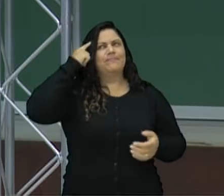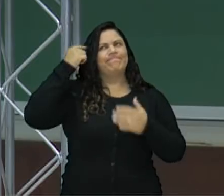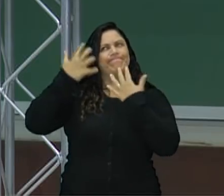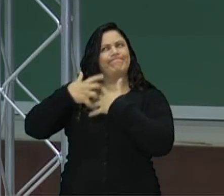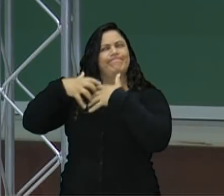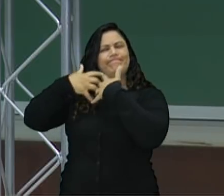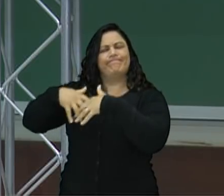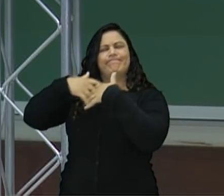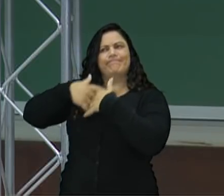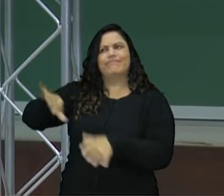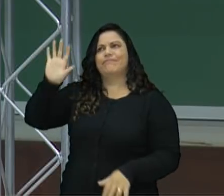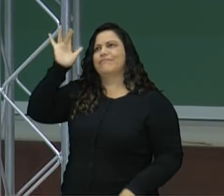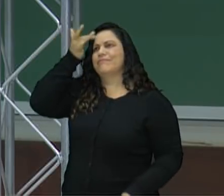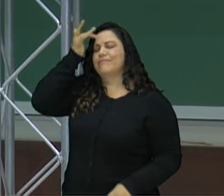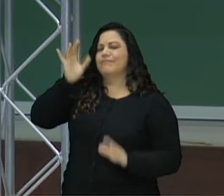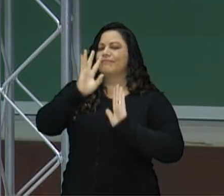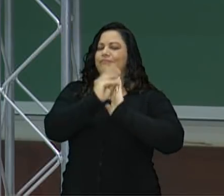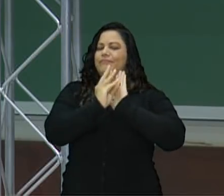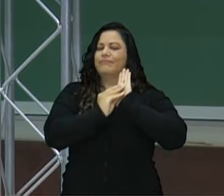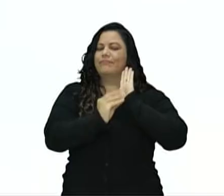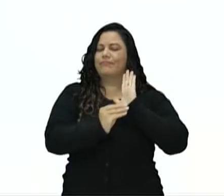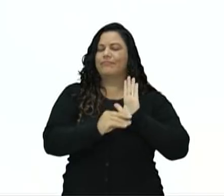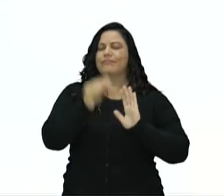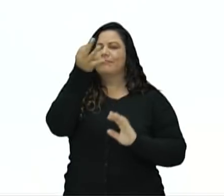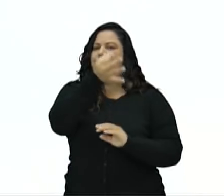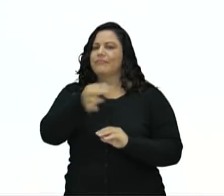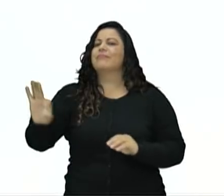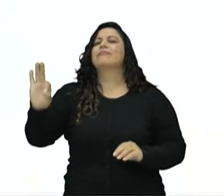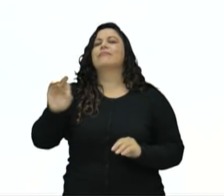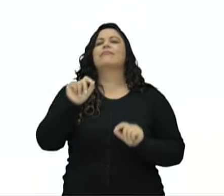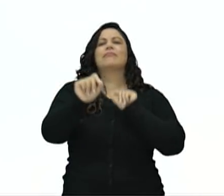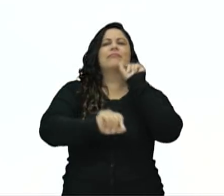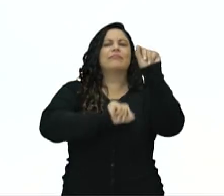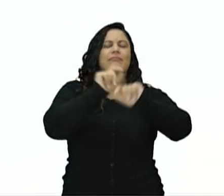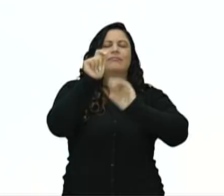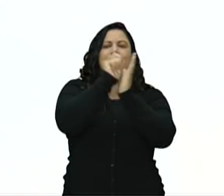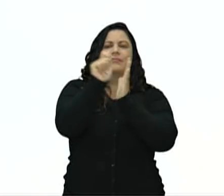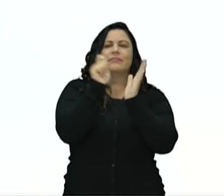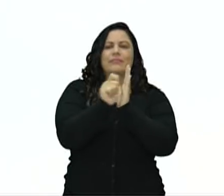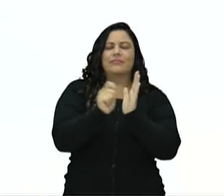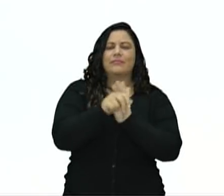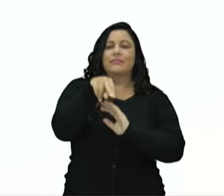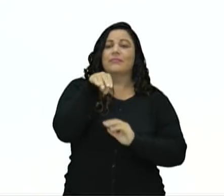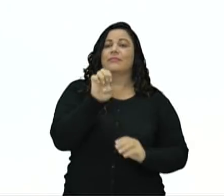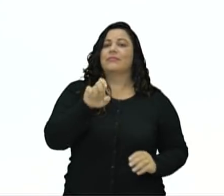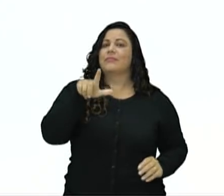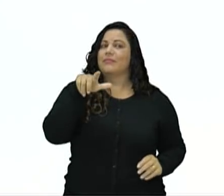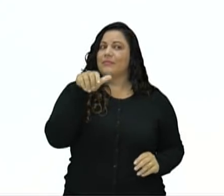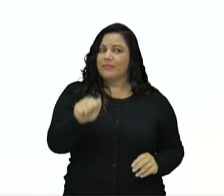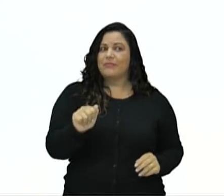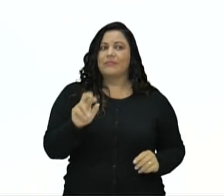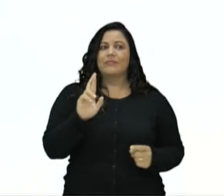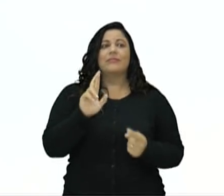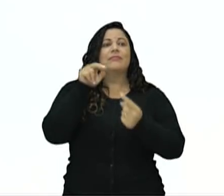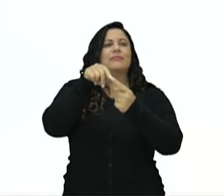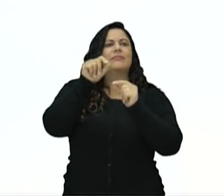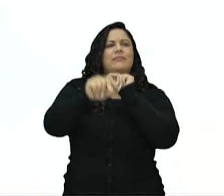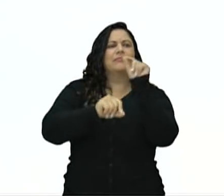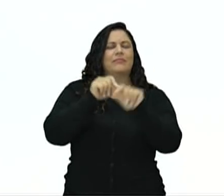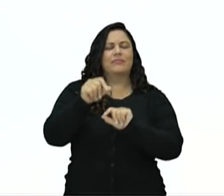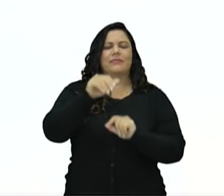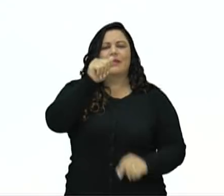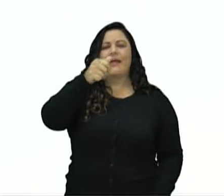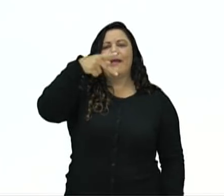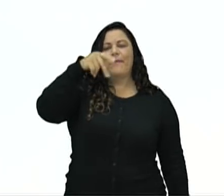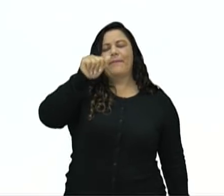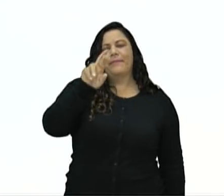realmente fixarem aí os conteúdos, né? Então, acertou quem escreveu que nela se refere à aparência, né? Então, a gente tem lá, ó, você